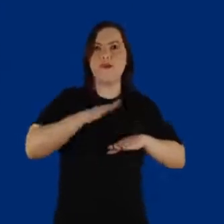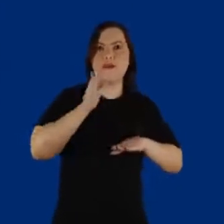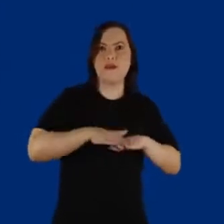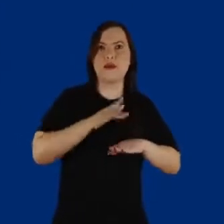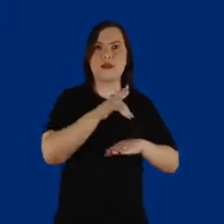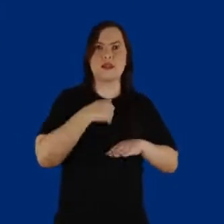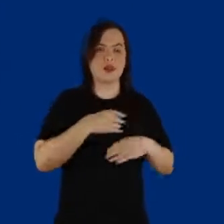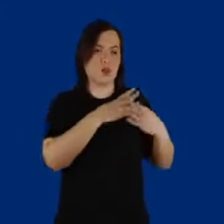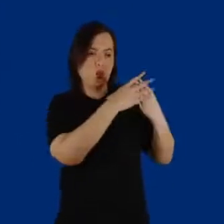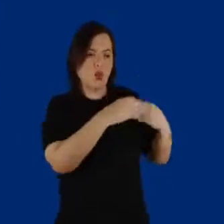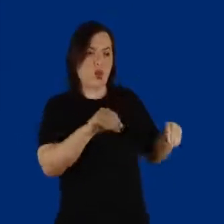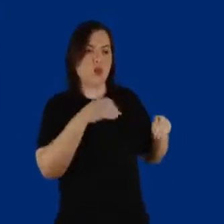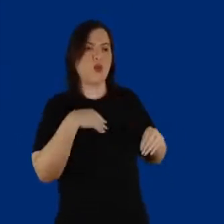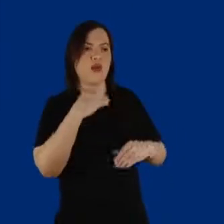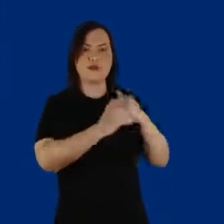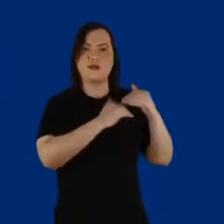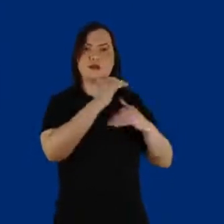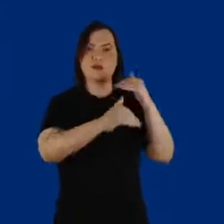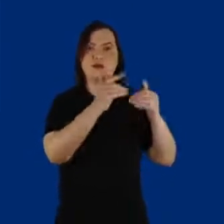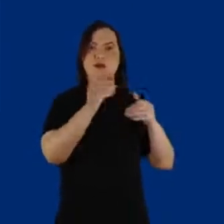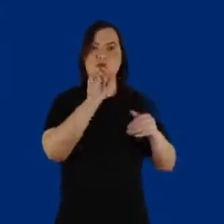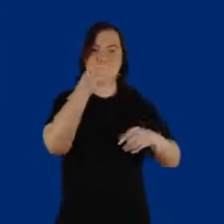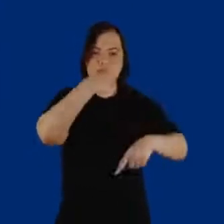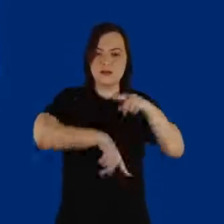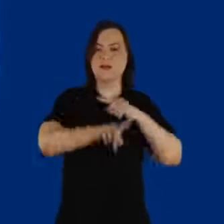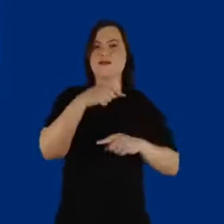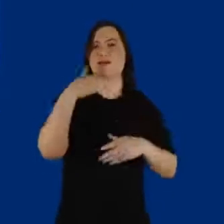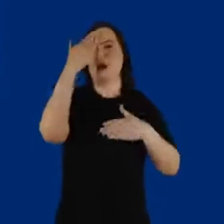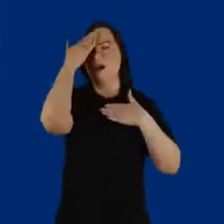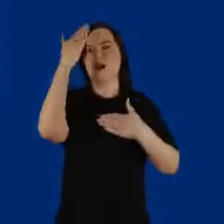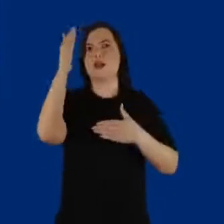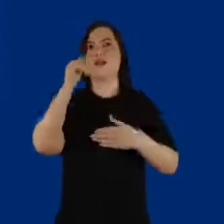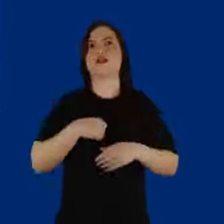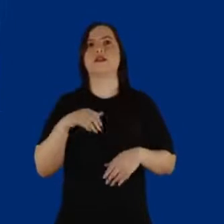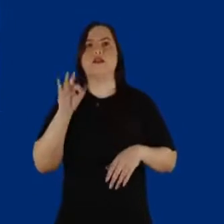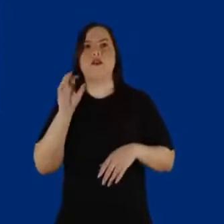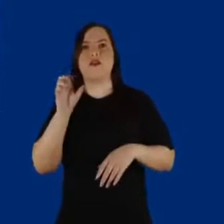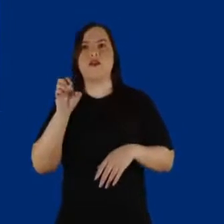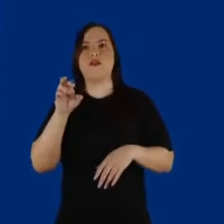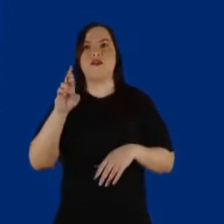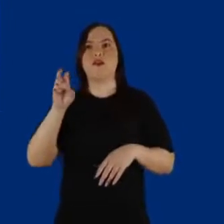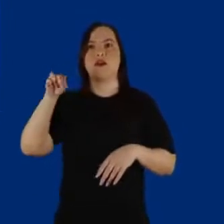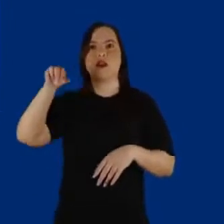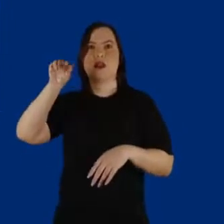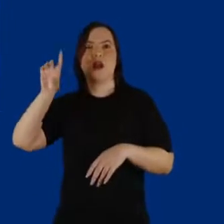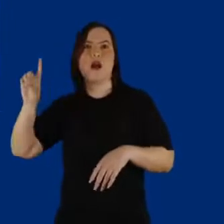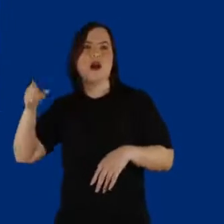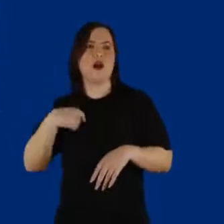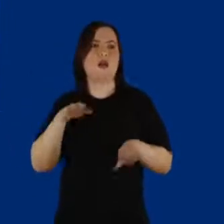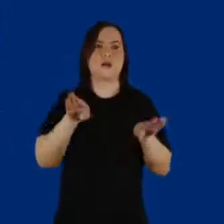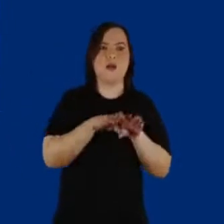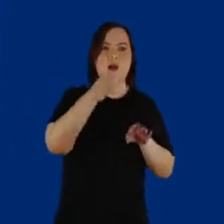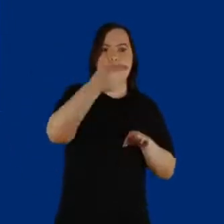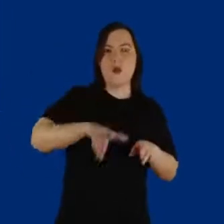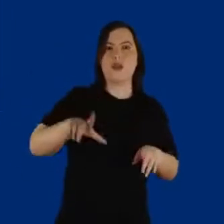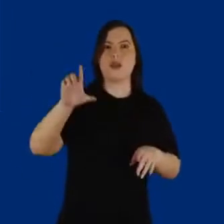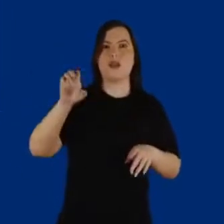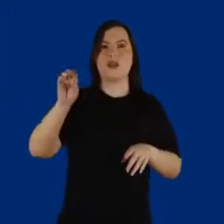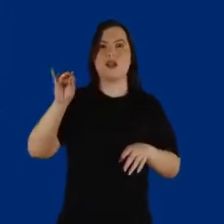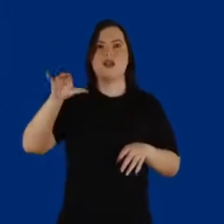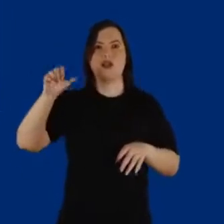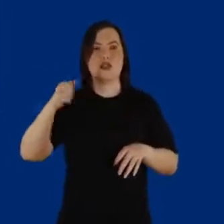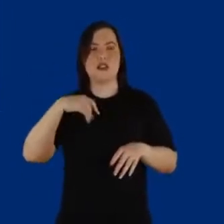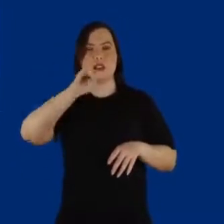do desenvolvimento e da superação. Então, agradecer muito, agradecer ao Fernando Oliveira, agradecer a Letícia, agradecer ao